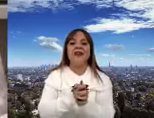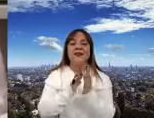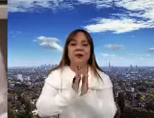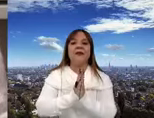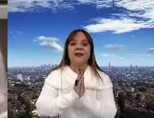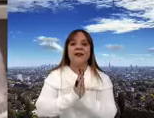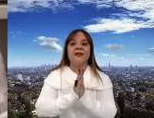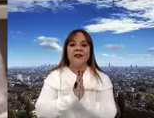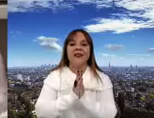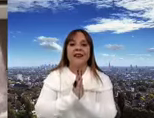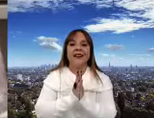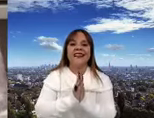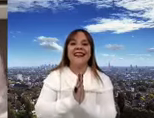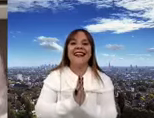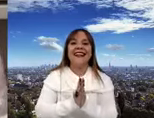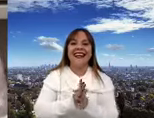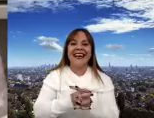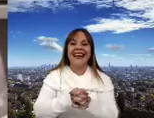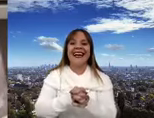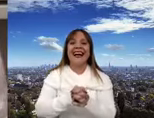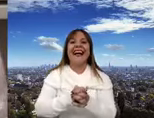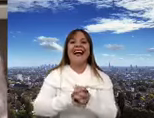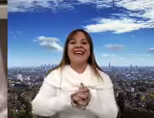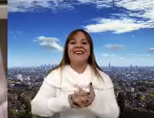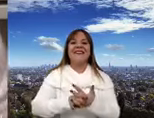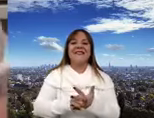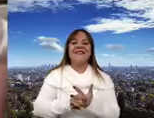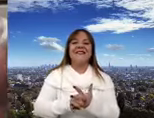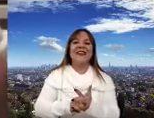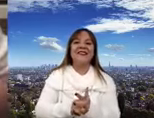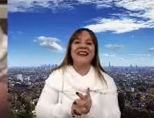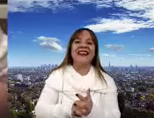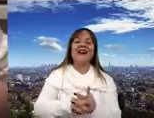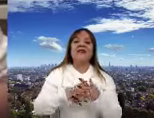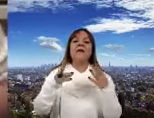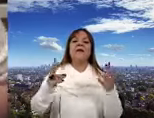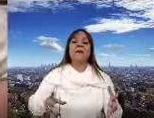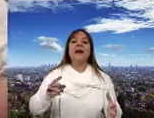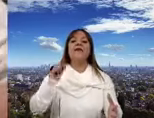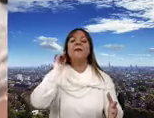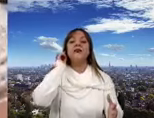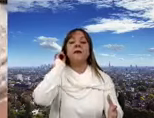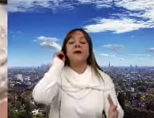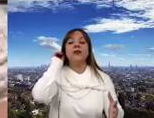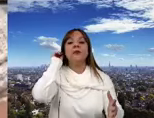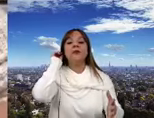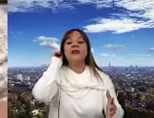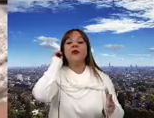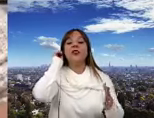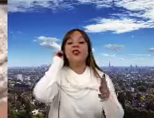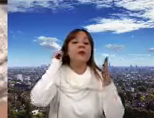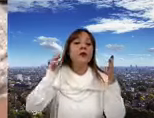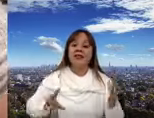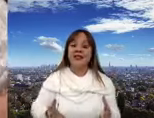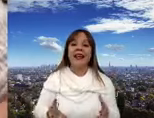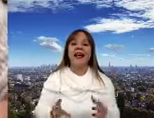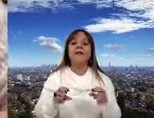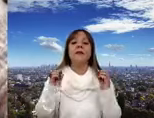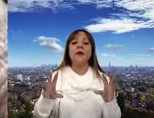prazer, viu, linda? Muito obrigada. Bem-vinda. Vamos acompanhar, vamos pedir para todo mundo então curtir muito essa live.